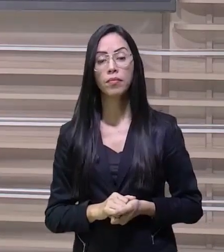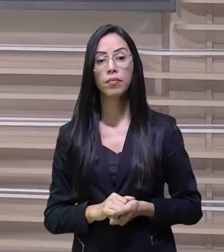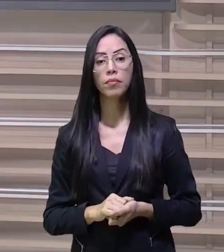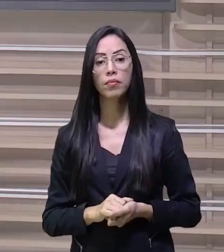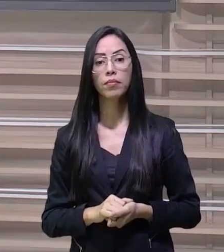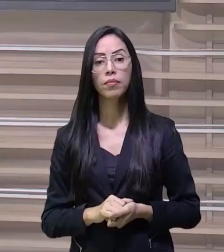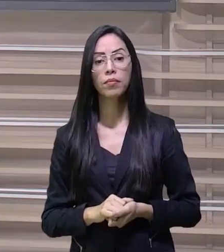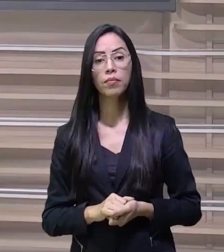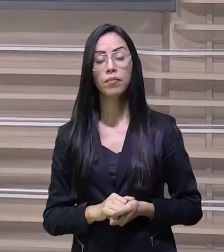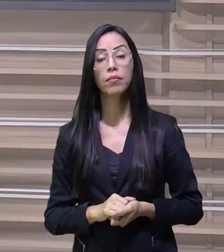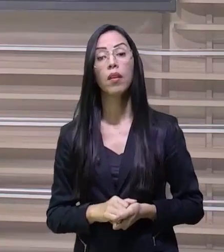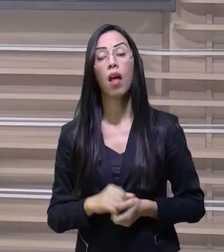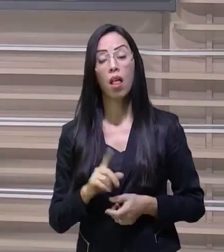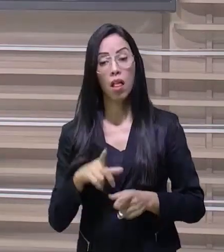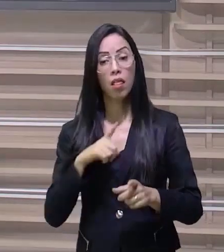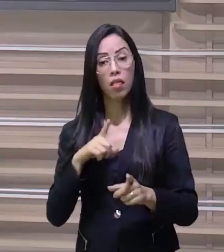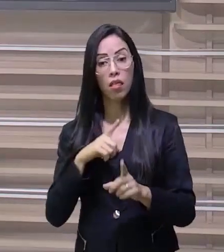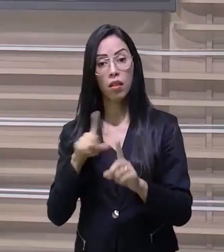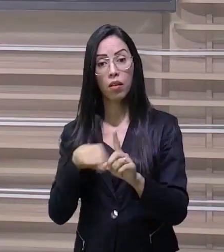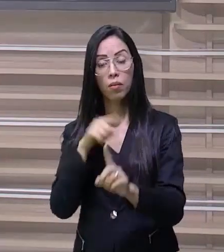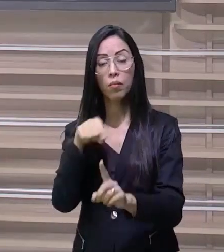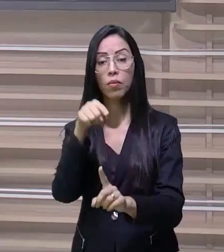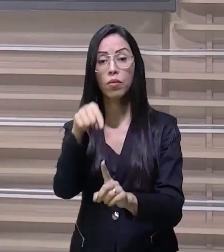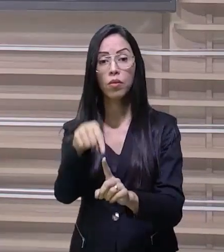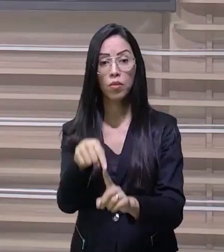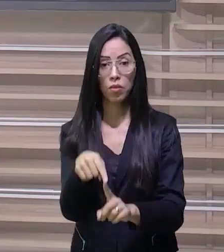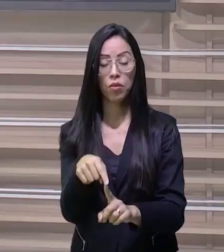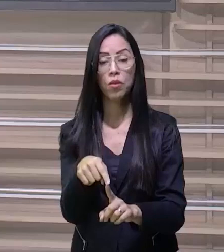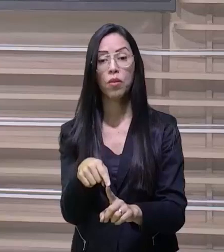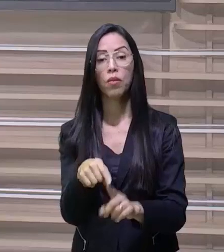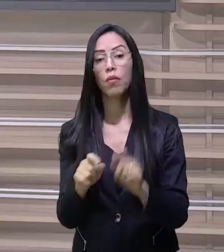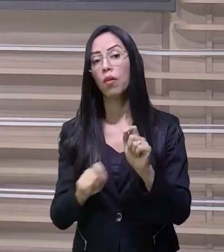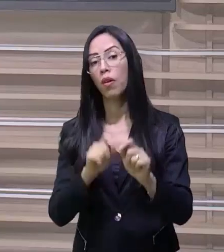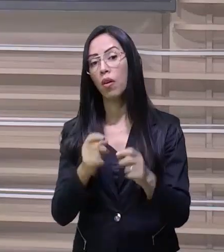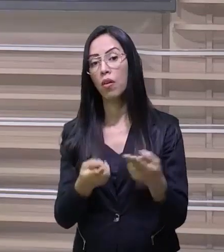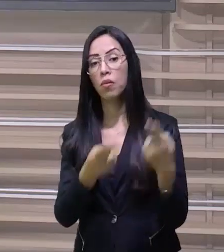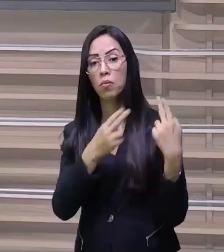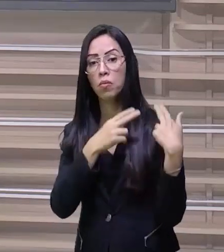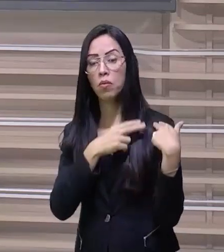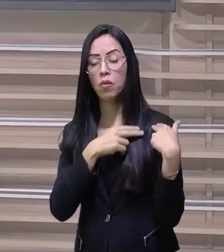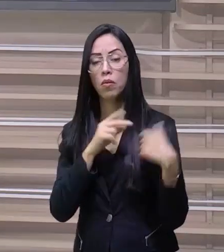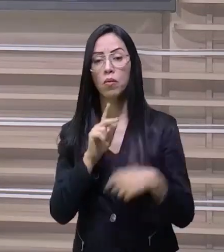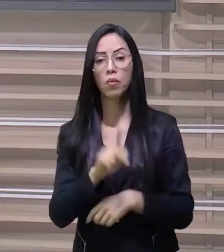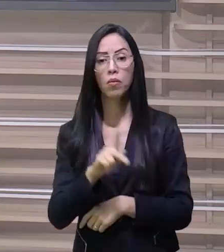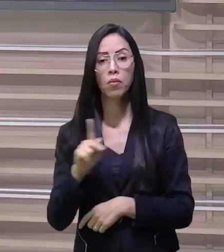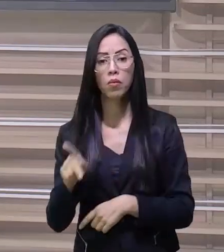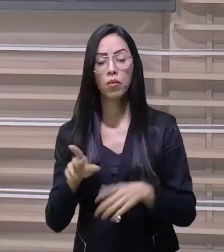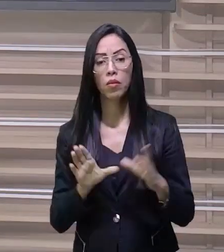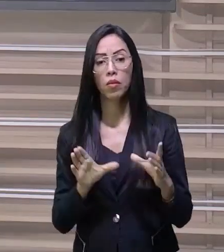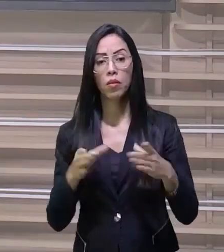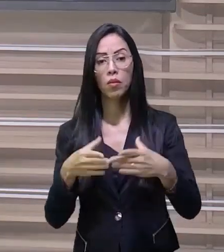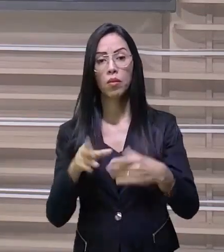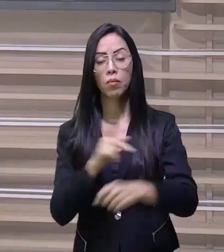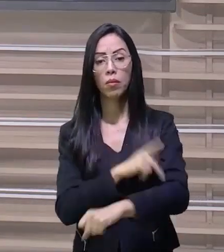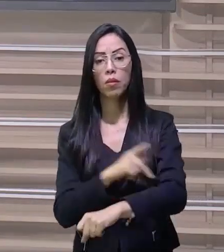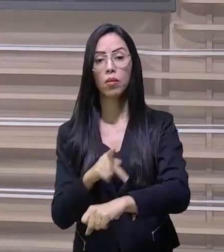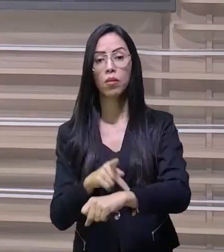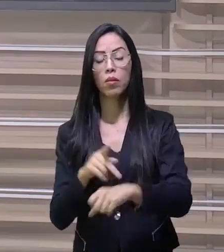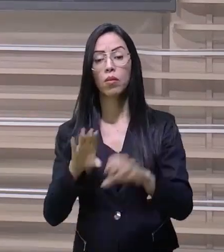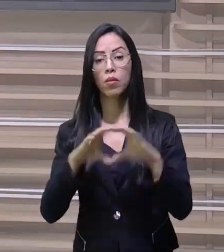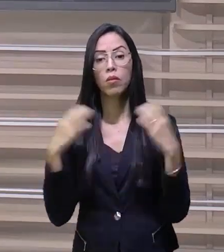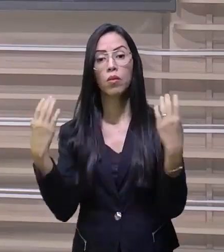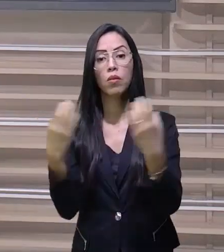Superdotação. Esta ação tem como objetivo disponibilizar aos responsáveis, professores,